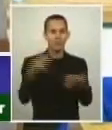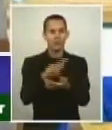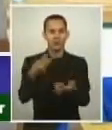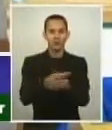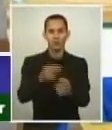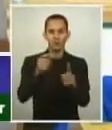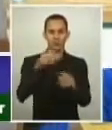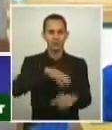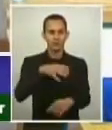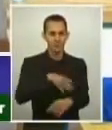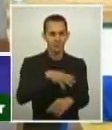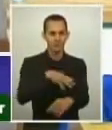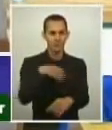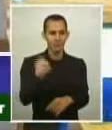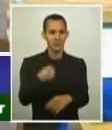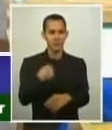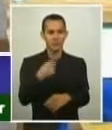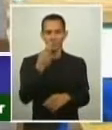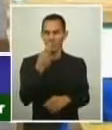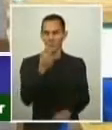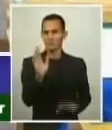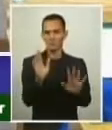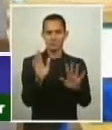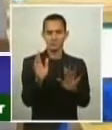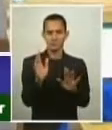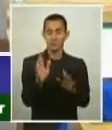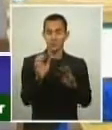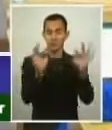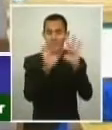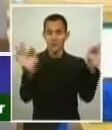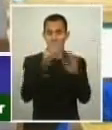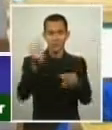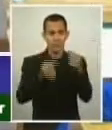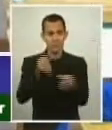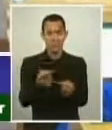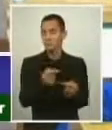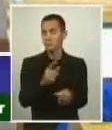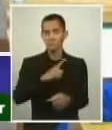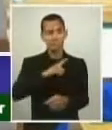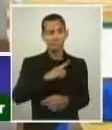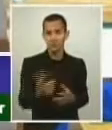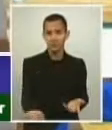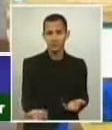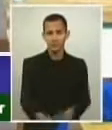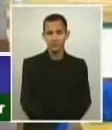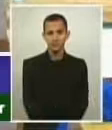português aqui que deliberadamente eu sublinhei é uma frase politicamente consistente